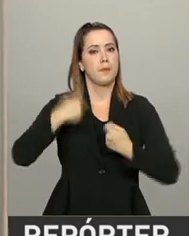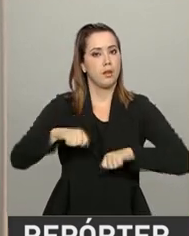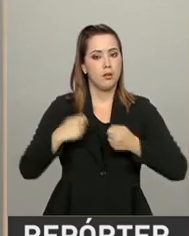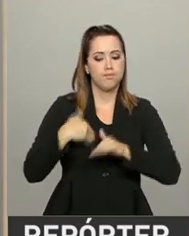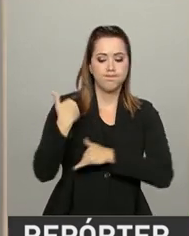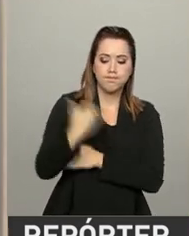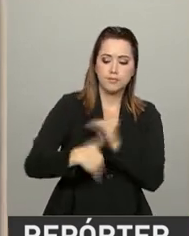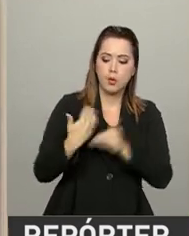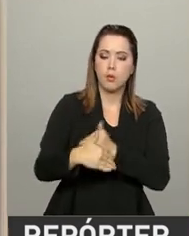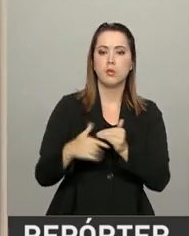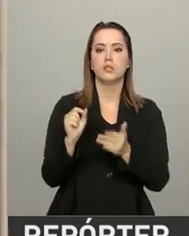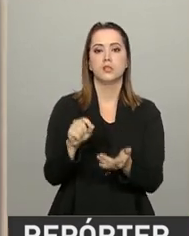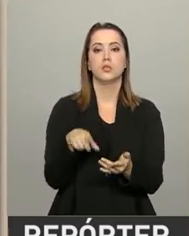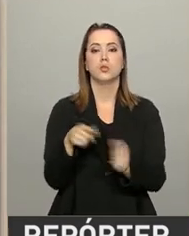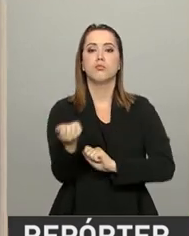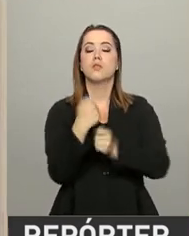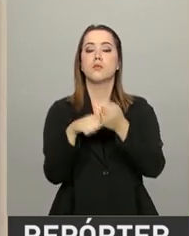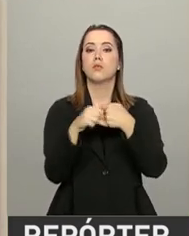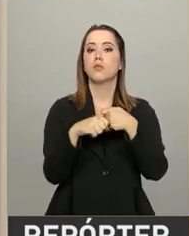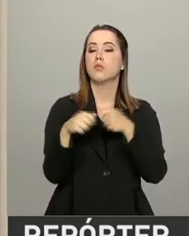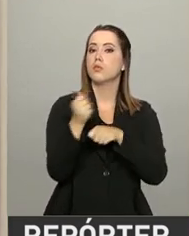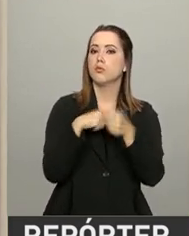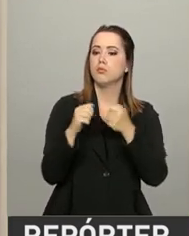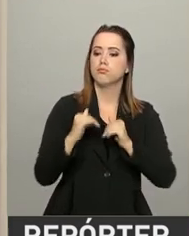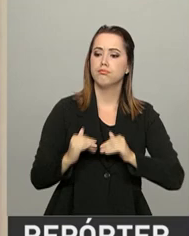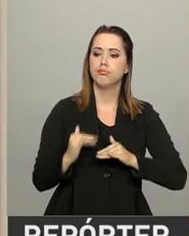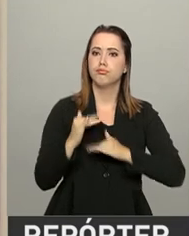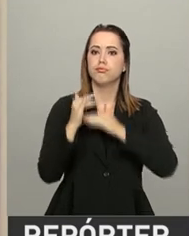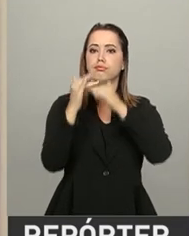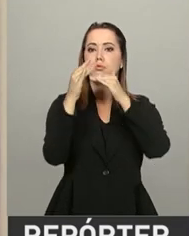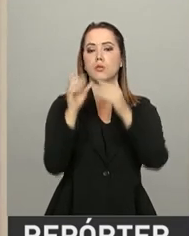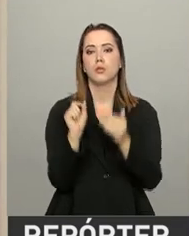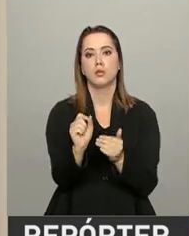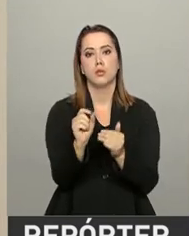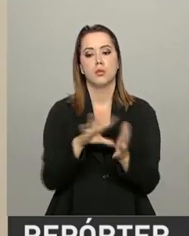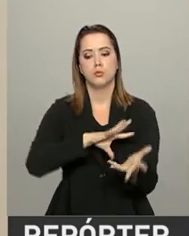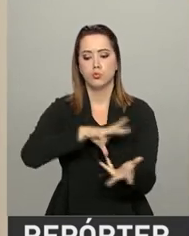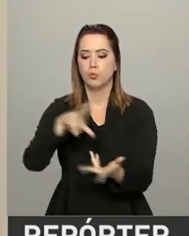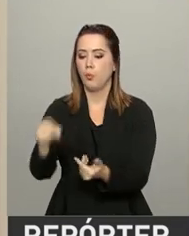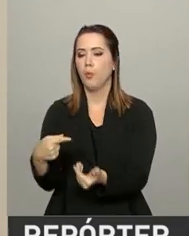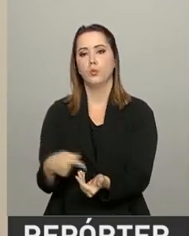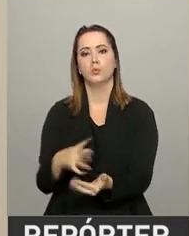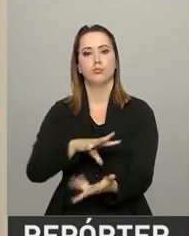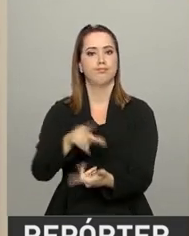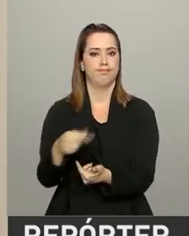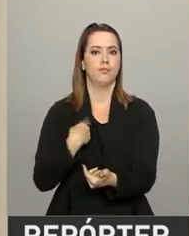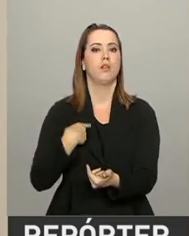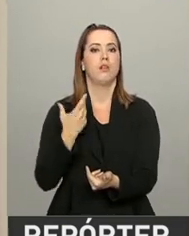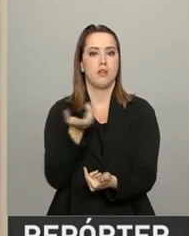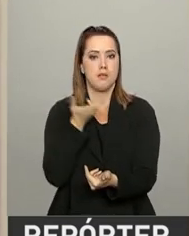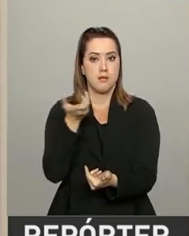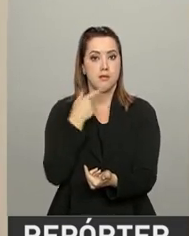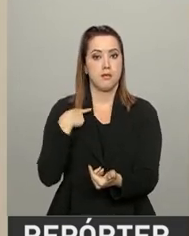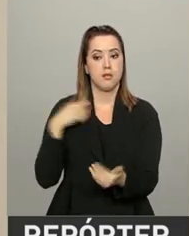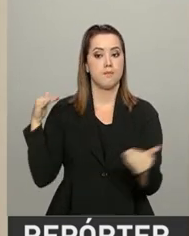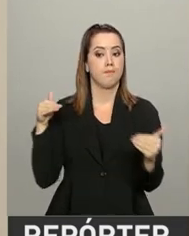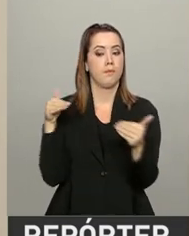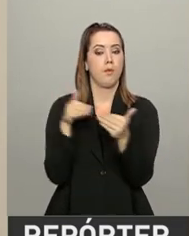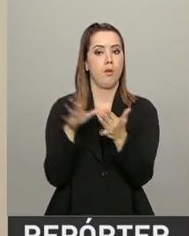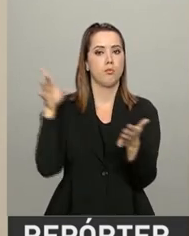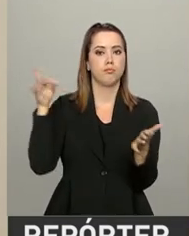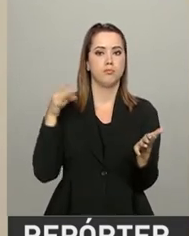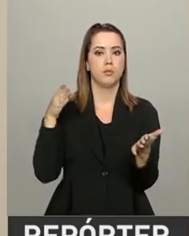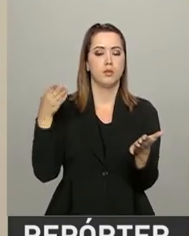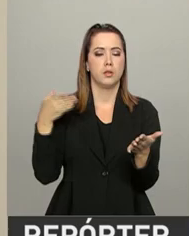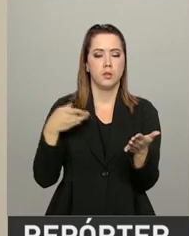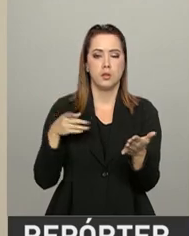o modelo de desenvolvimento econômico, de crescimento econômico em níveis planetários, se nós quisermos de fato cumprir com essa meta